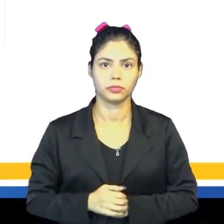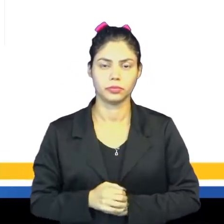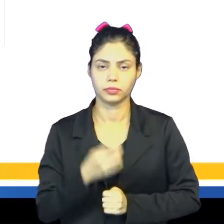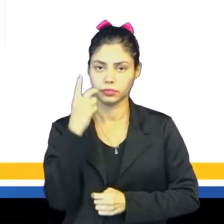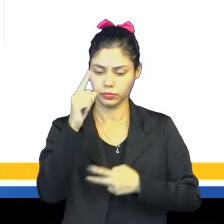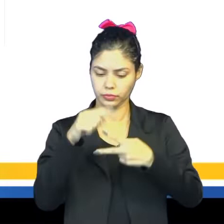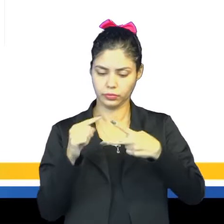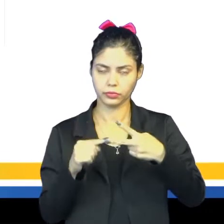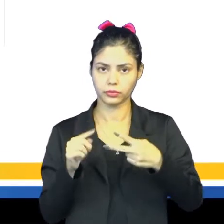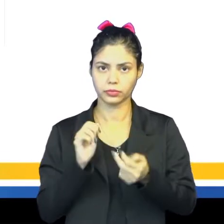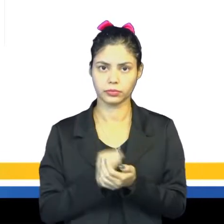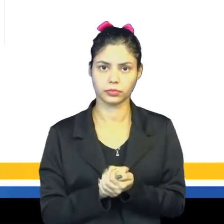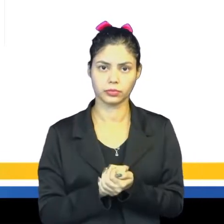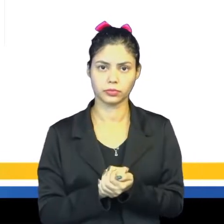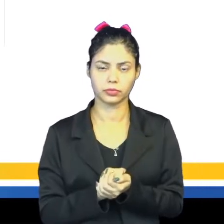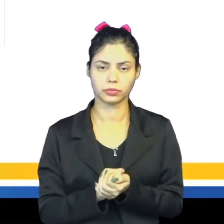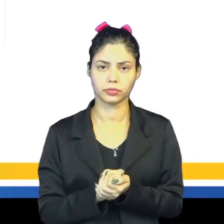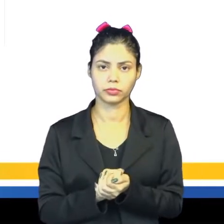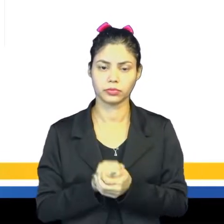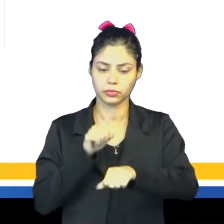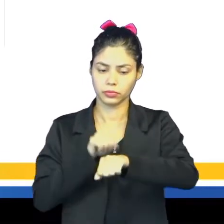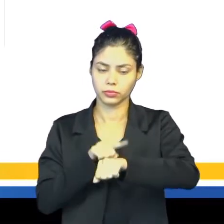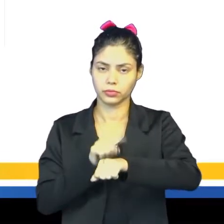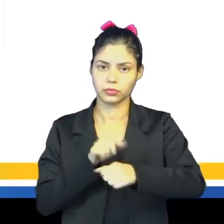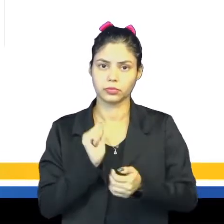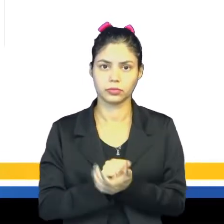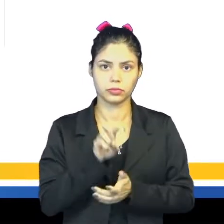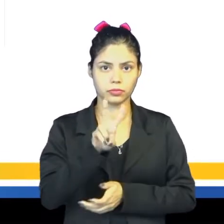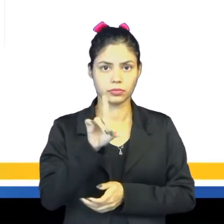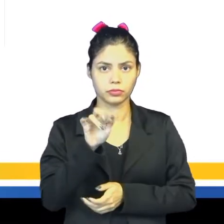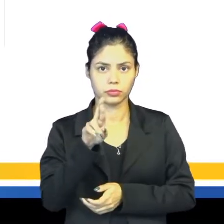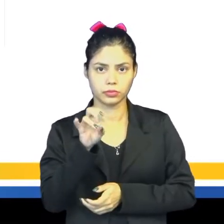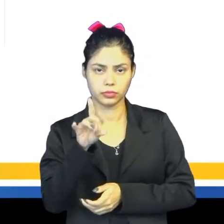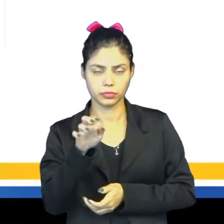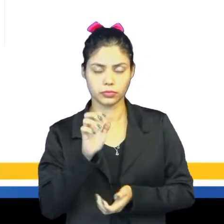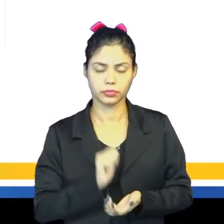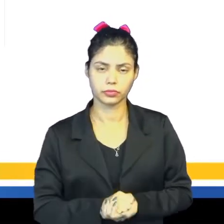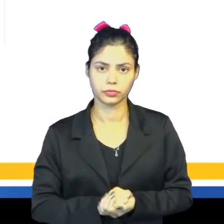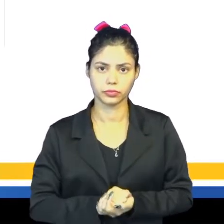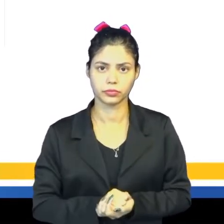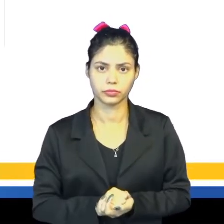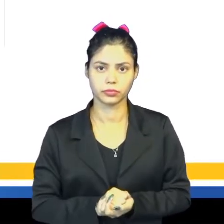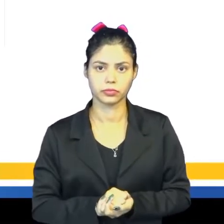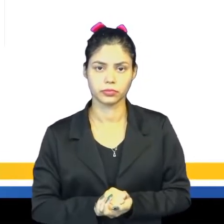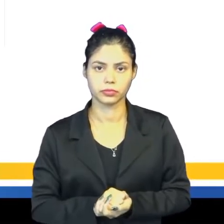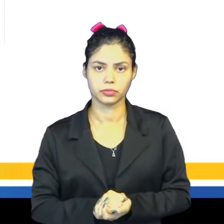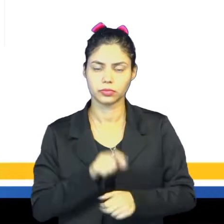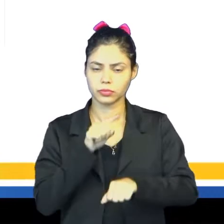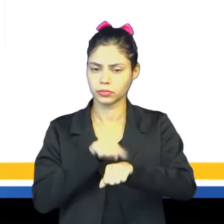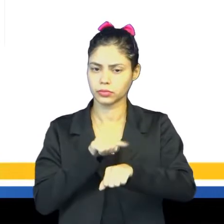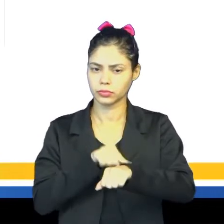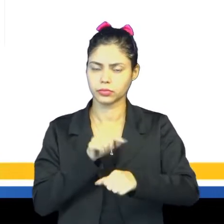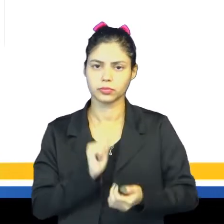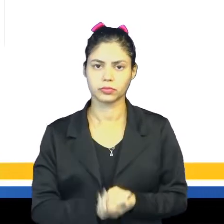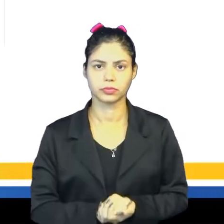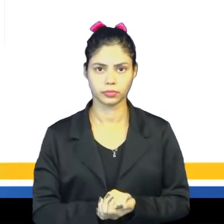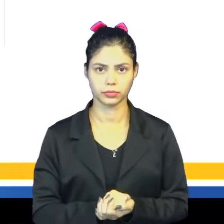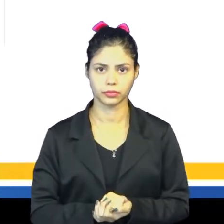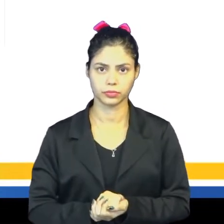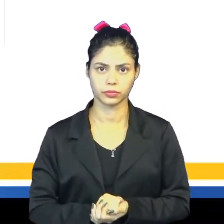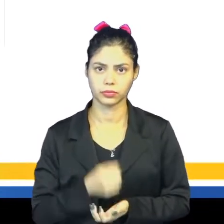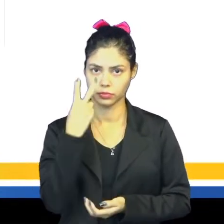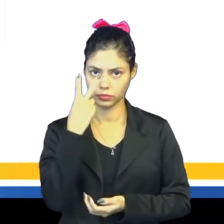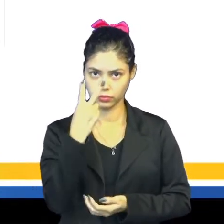essas duas linhas, a linha do tempo e a linha da velocidade. Tudo bem? Então, no tempo, temos